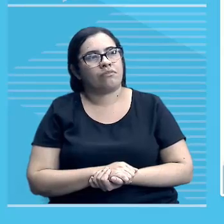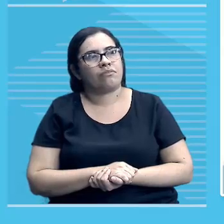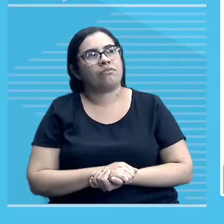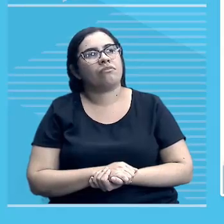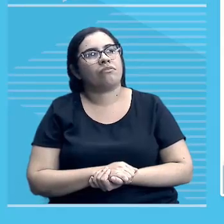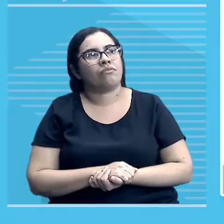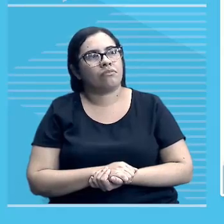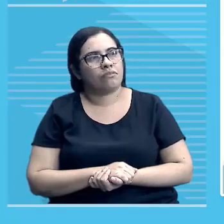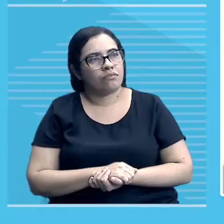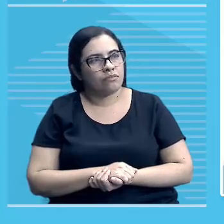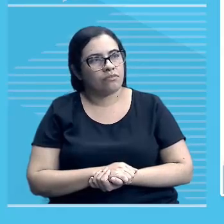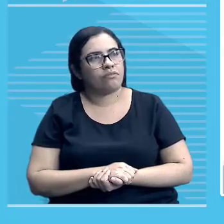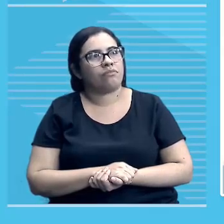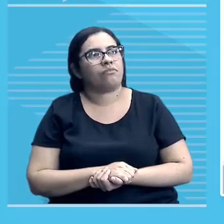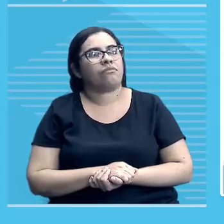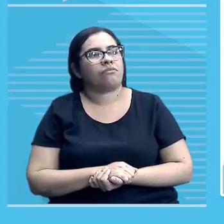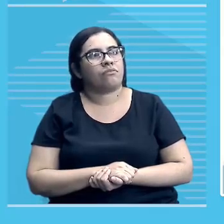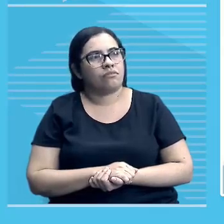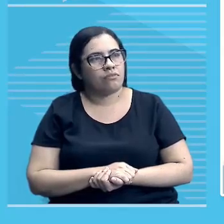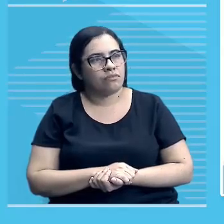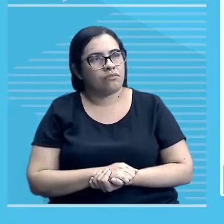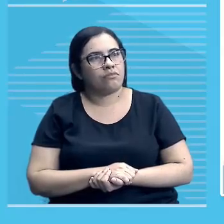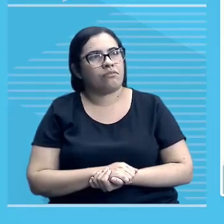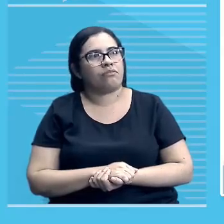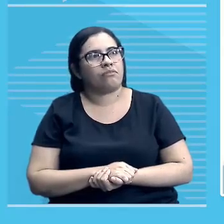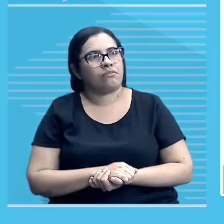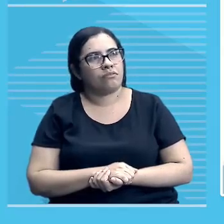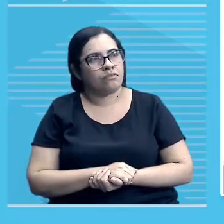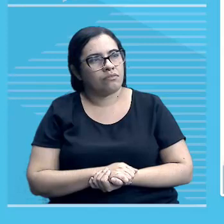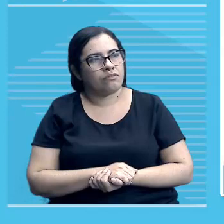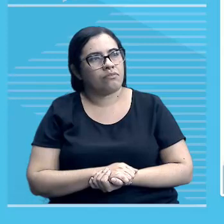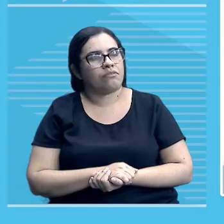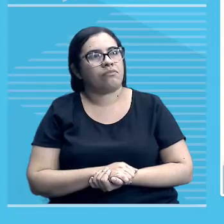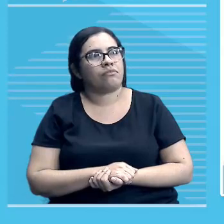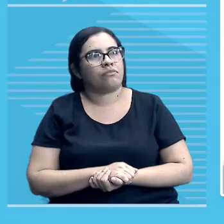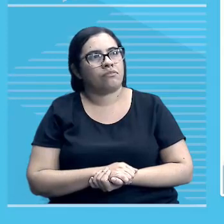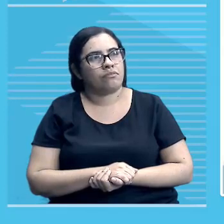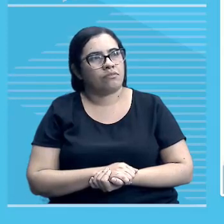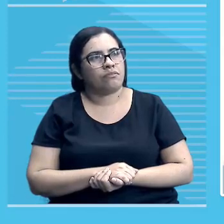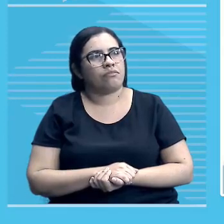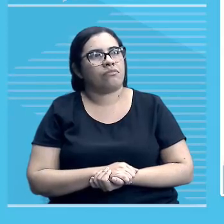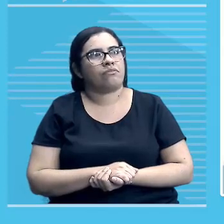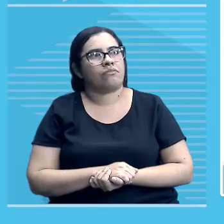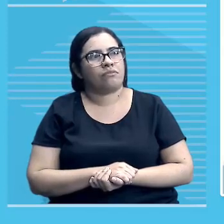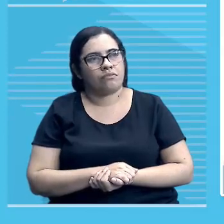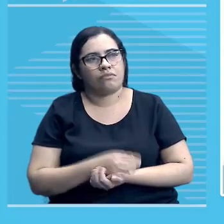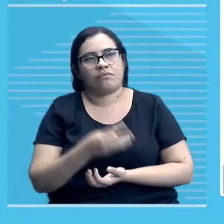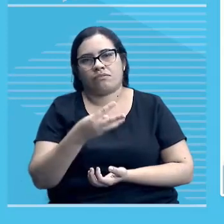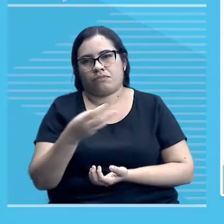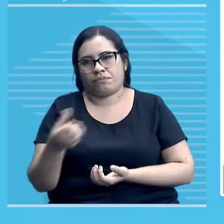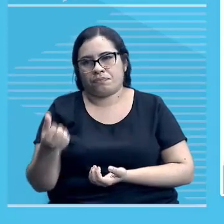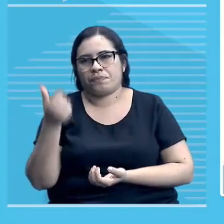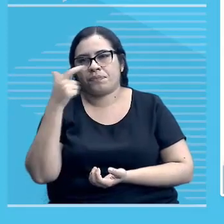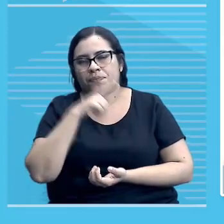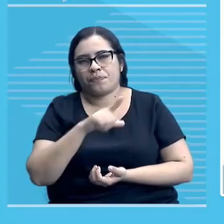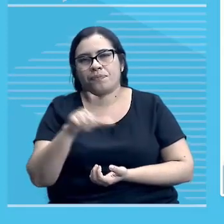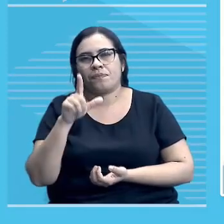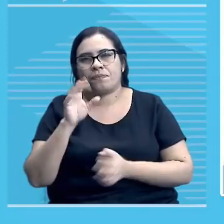4 mais 32. O delta é igual a 36.